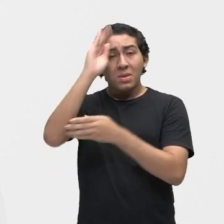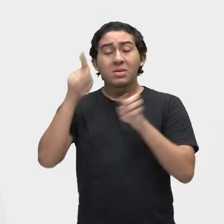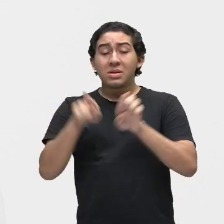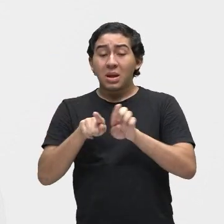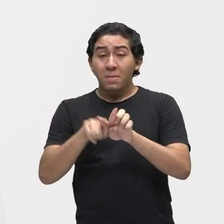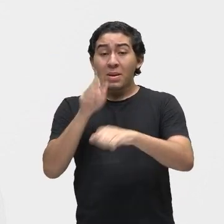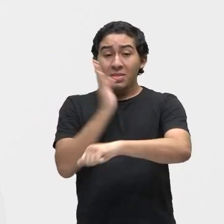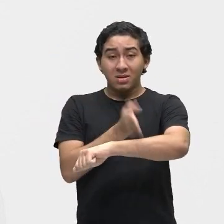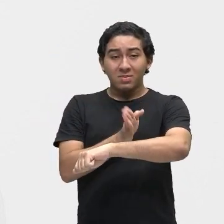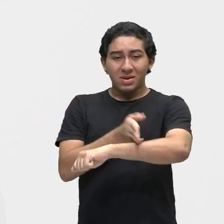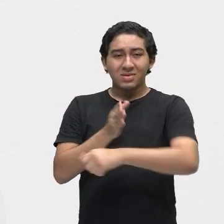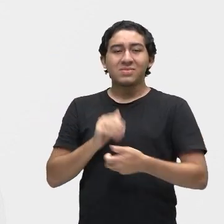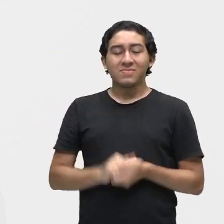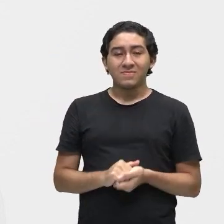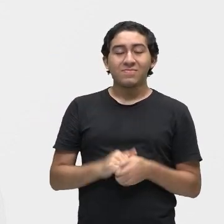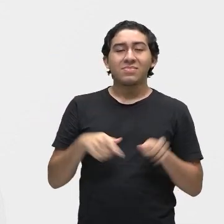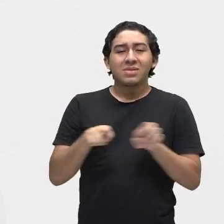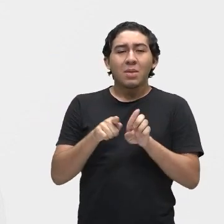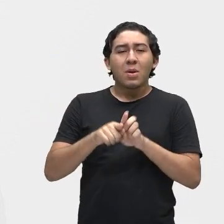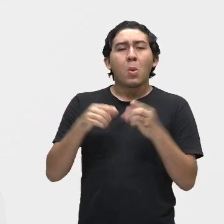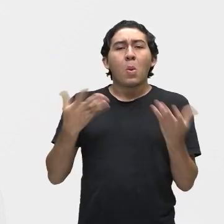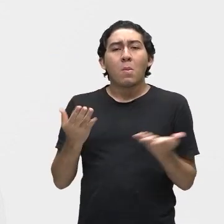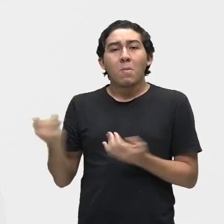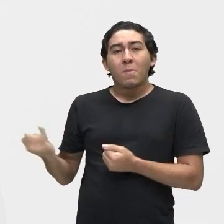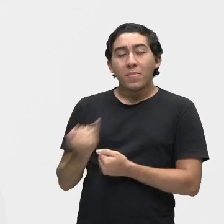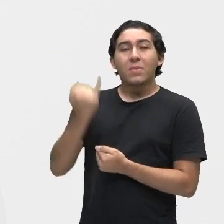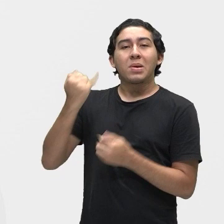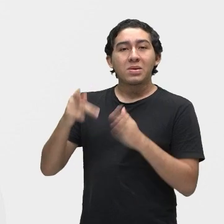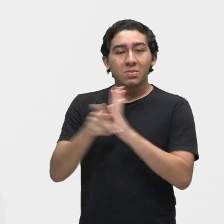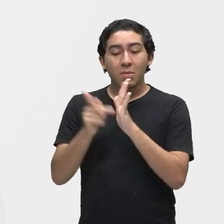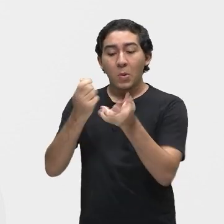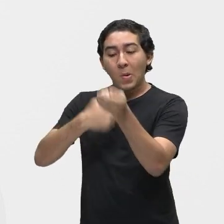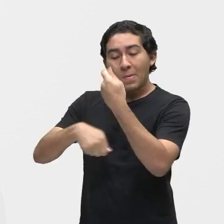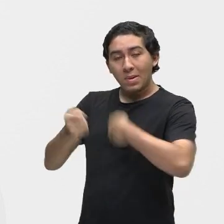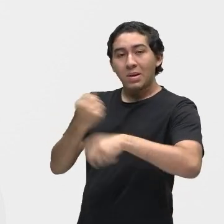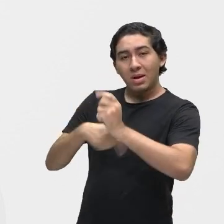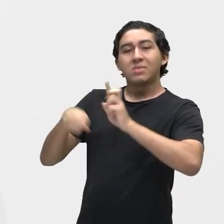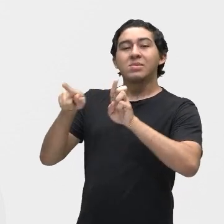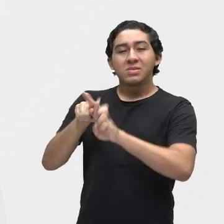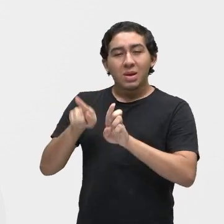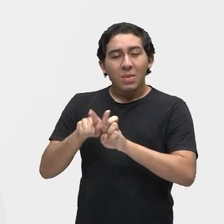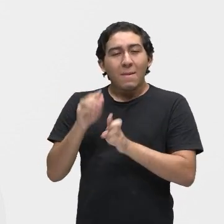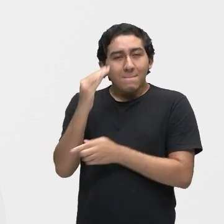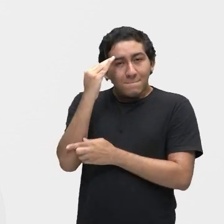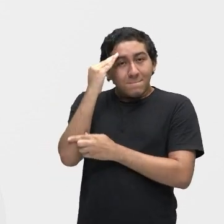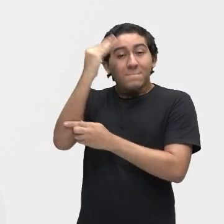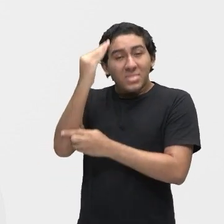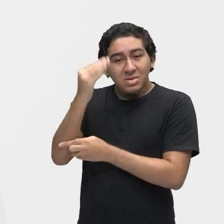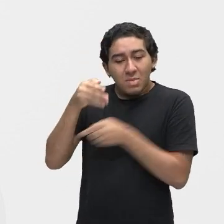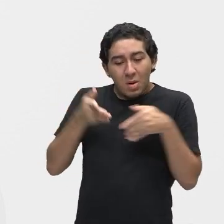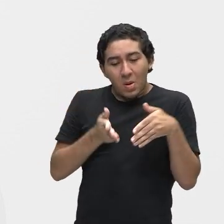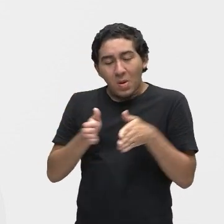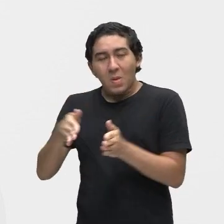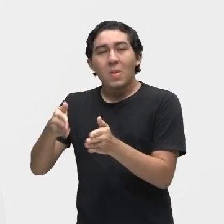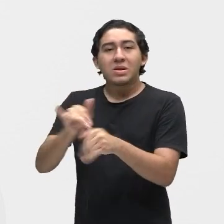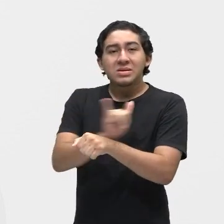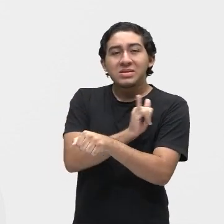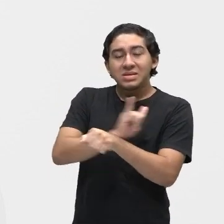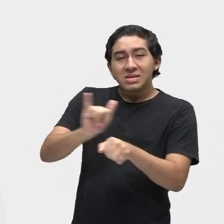medieval. E o detalhamento, a importância da atividade comercial e as principais rotas comerciais do